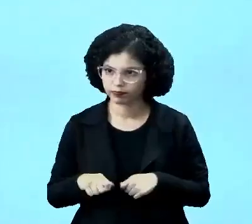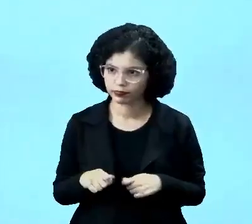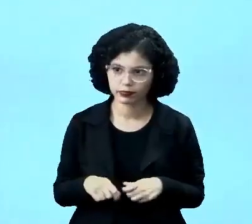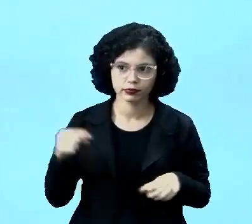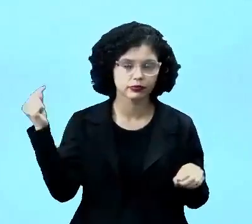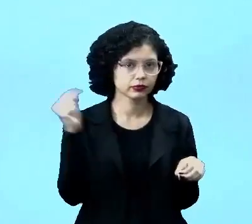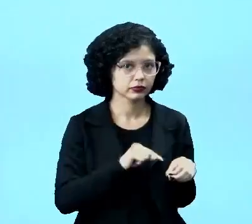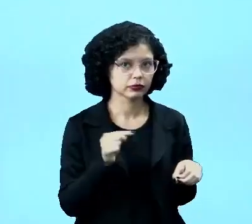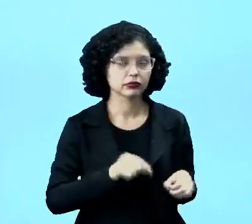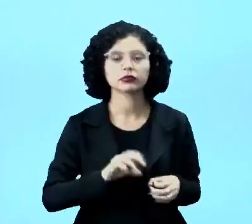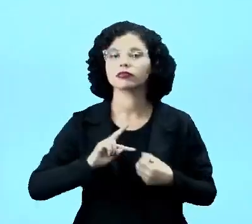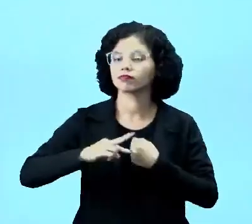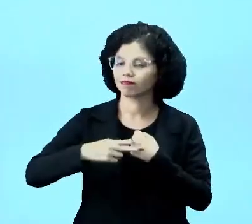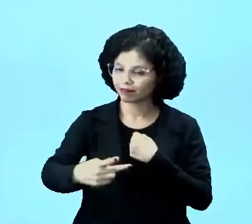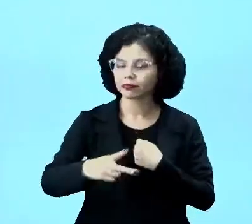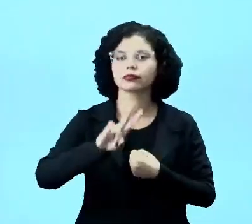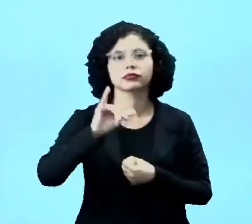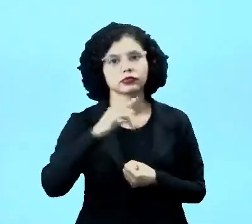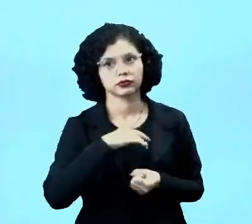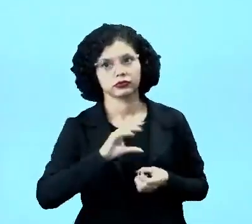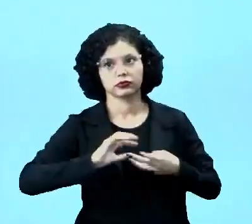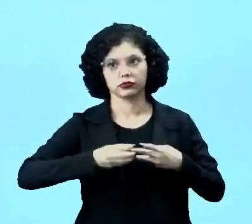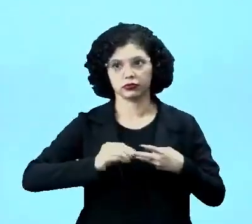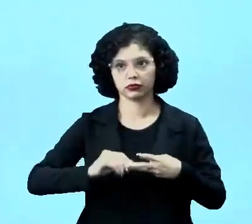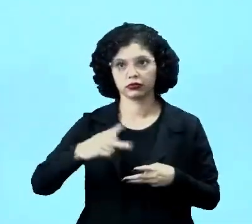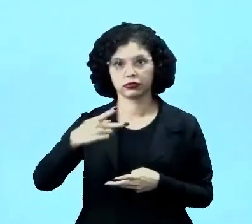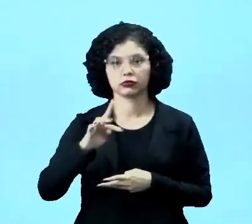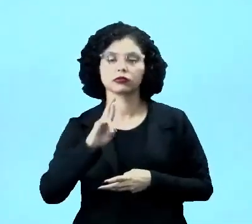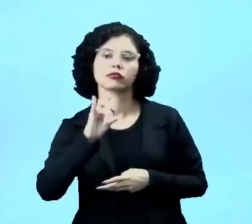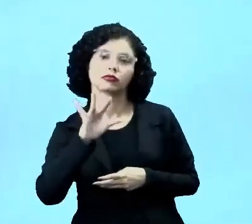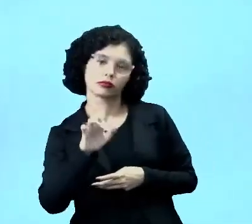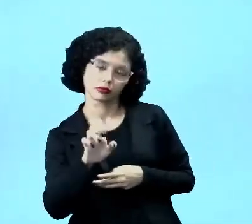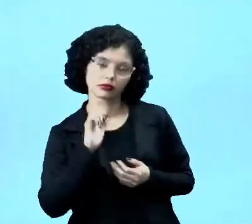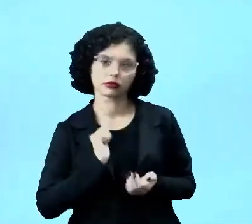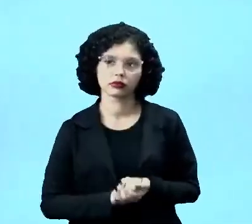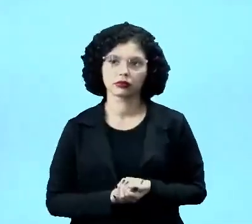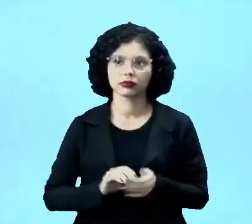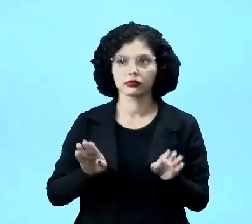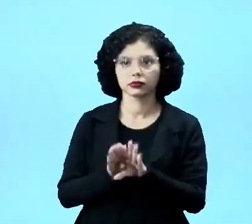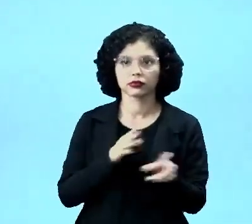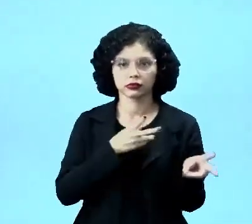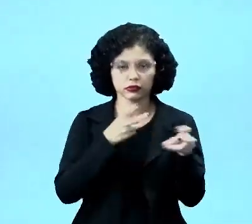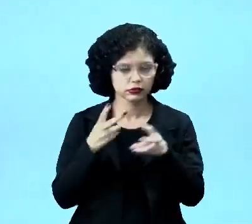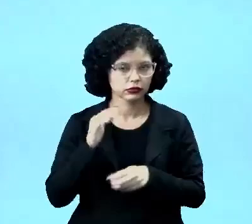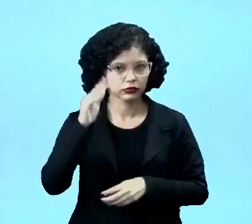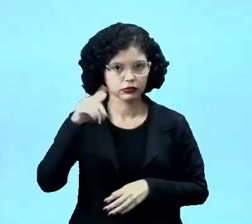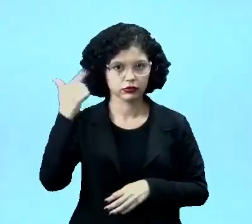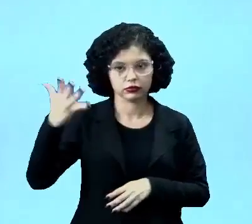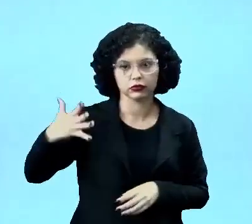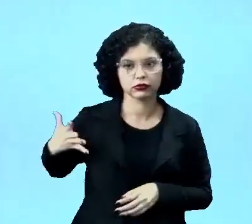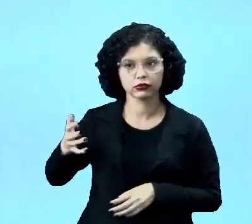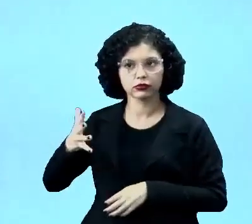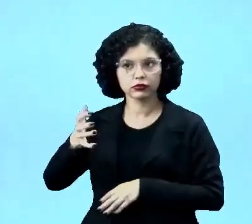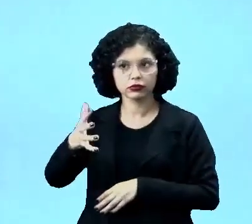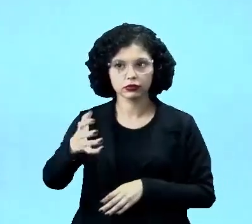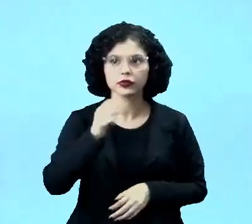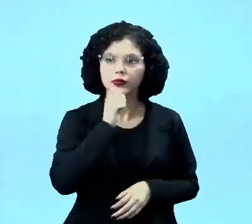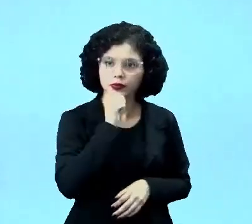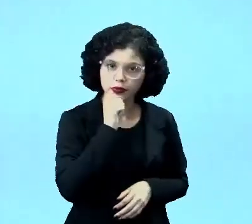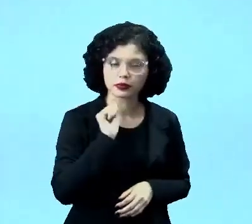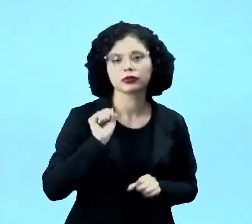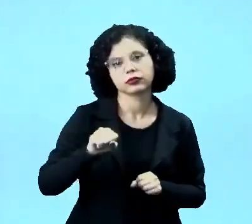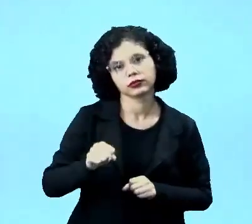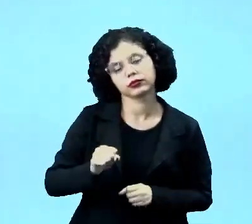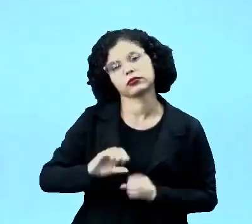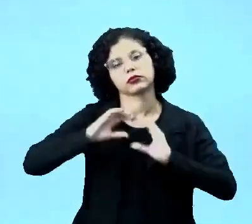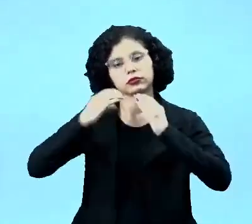de núcleo, consequentemente tem a célula do tipo procarionte, que é a célula observada lá nas bactérias, que ainda assim